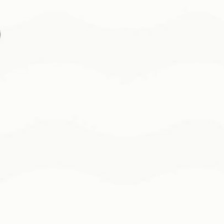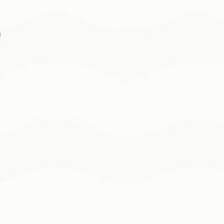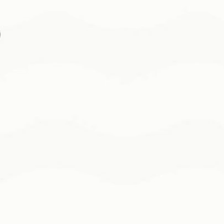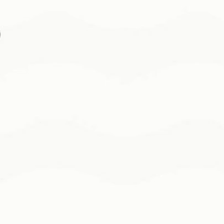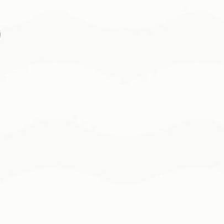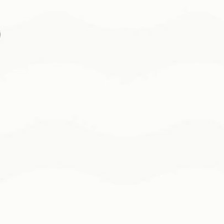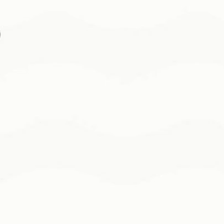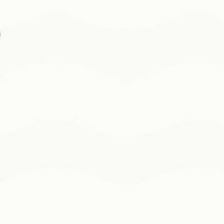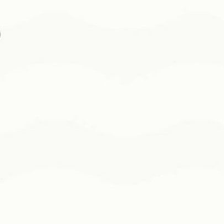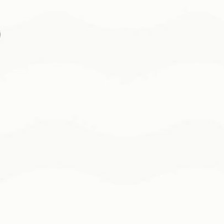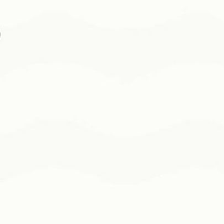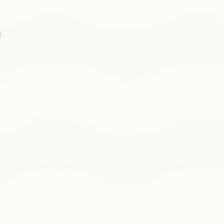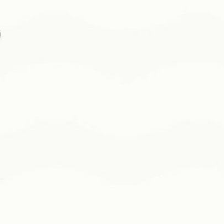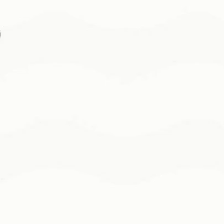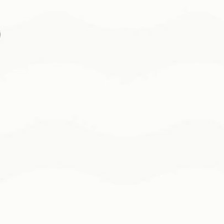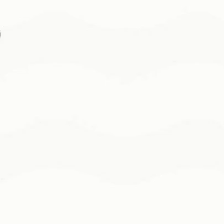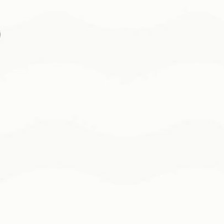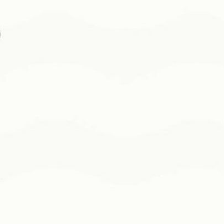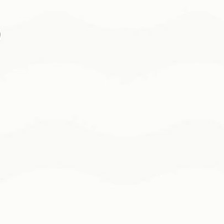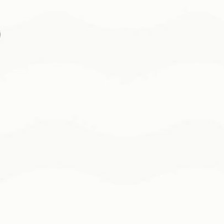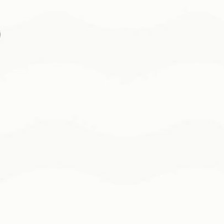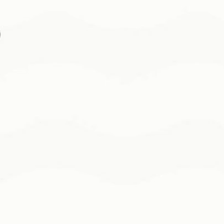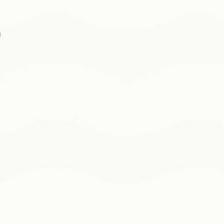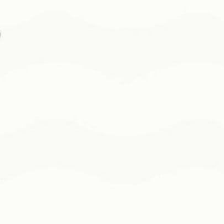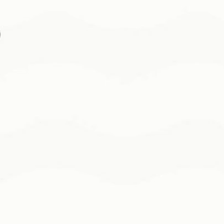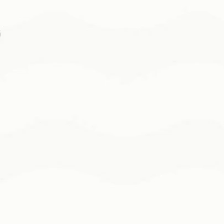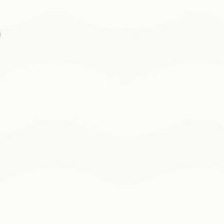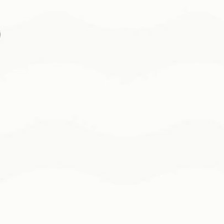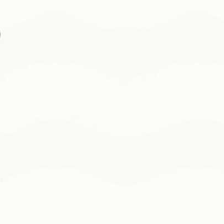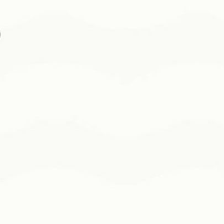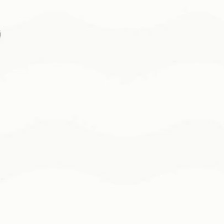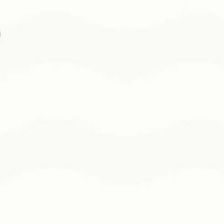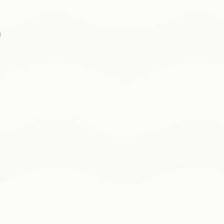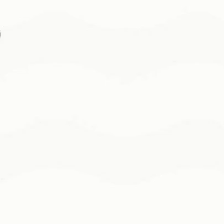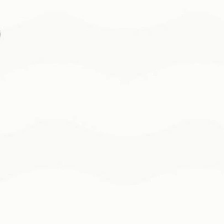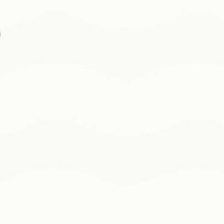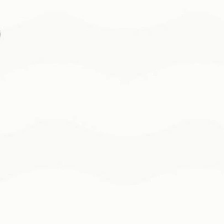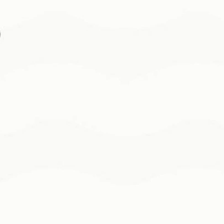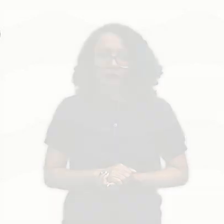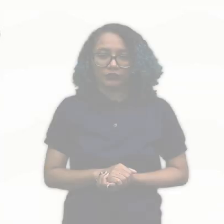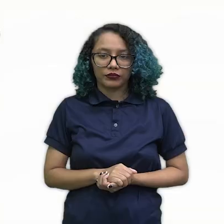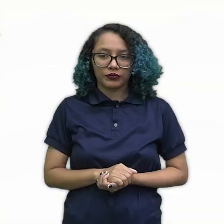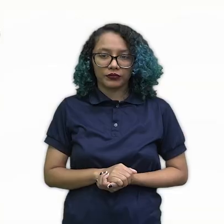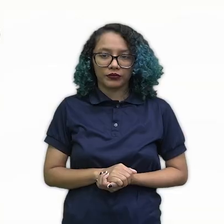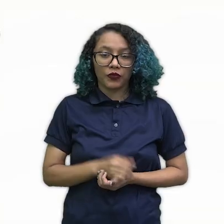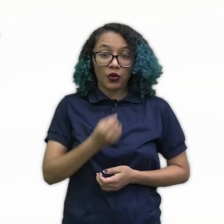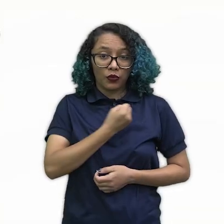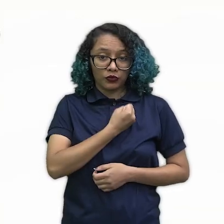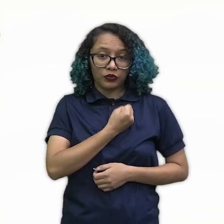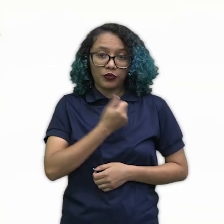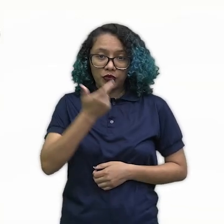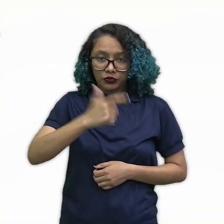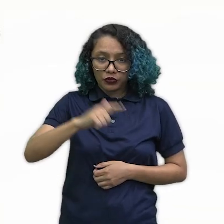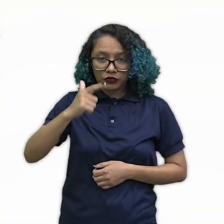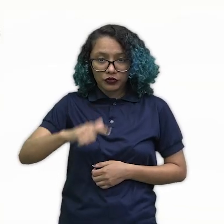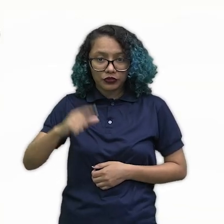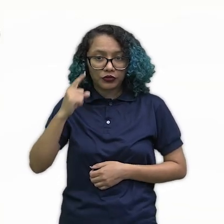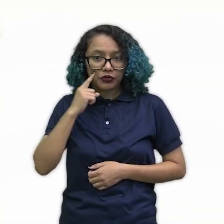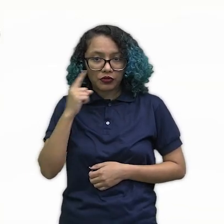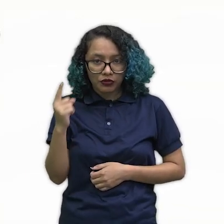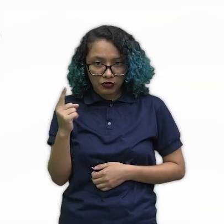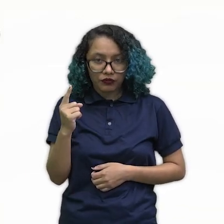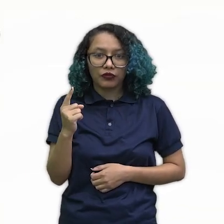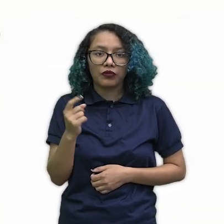tá? Então, o 34, 39, 35, 37, 40 e